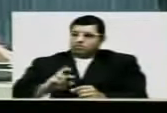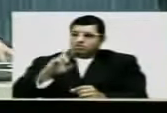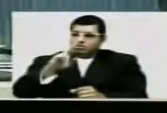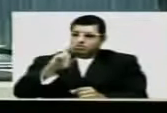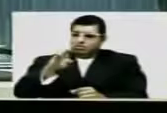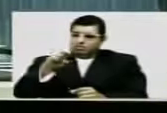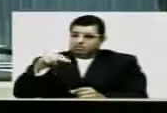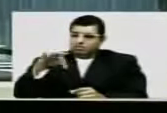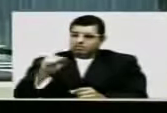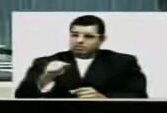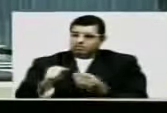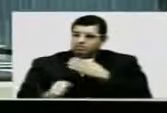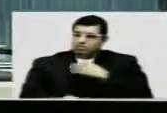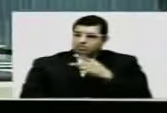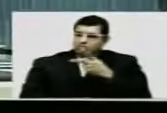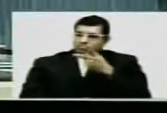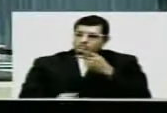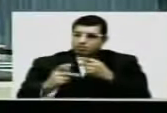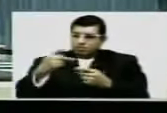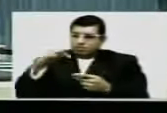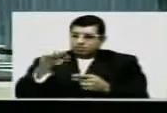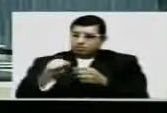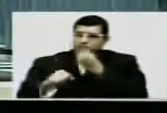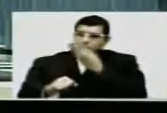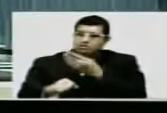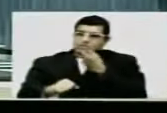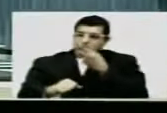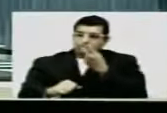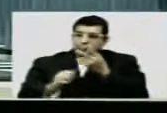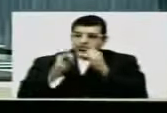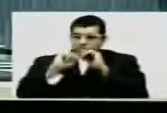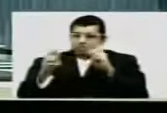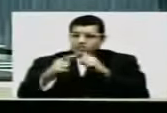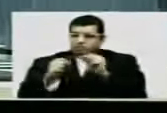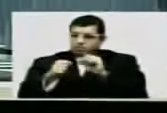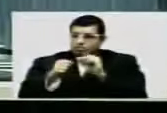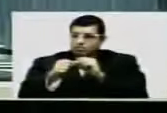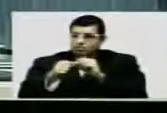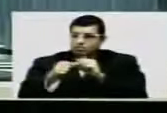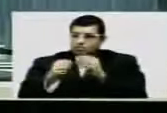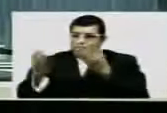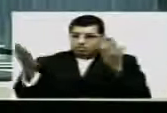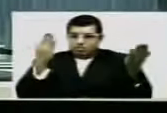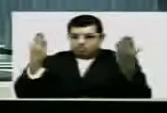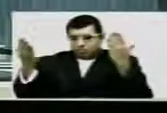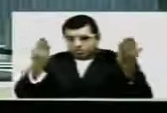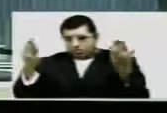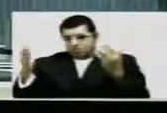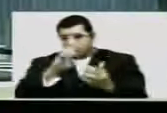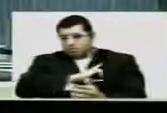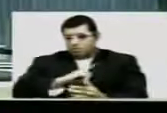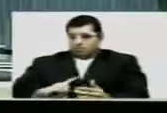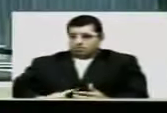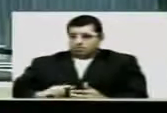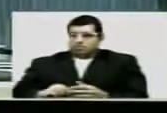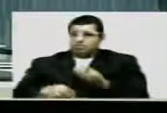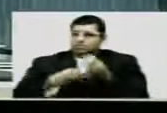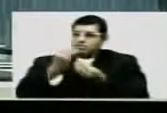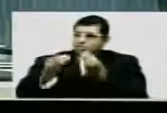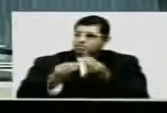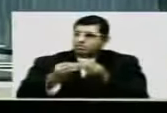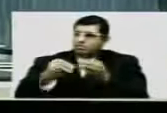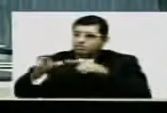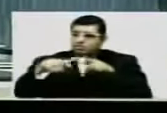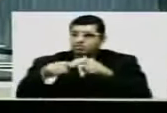Renato Casagrande, que é do meu partido. E digo isso para fazer um paralelo, deputado Chico Preto, com